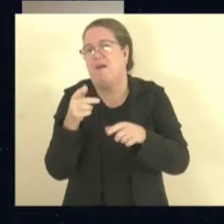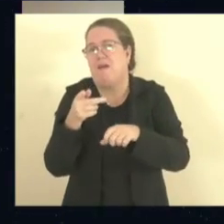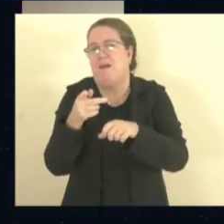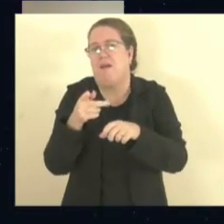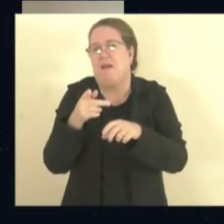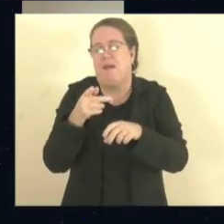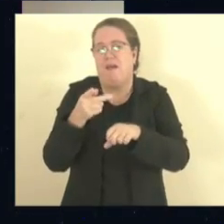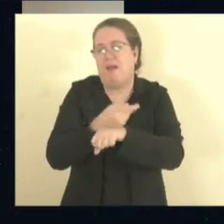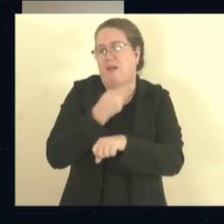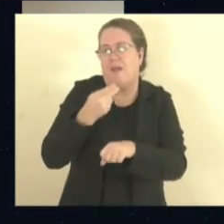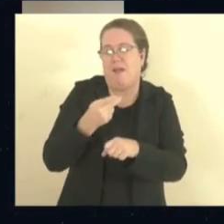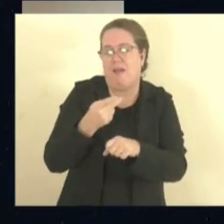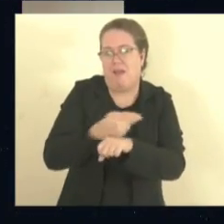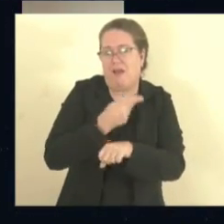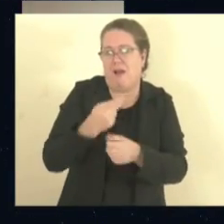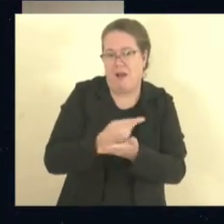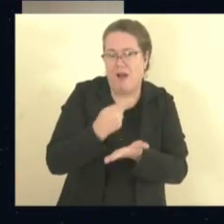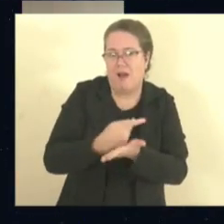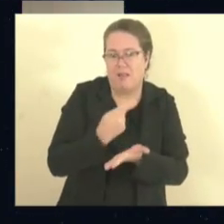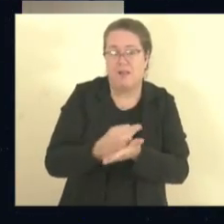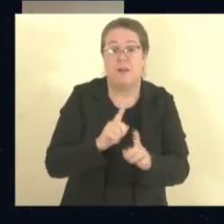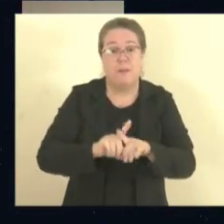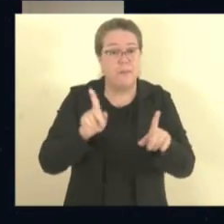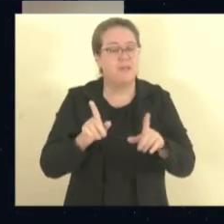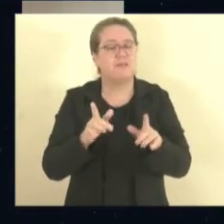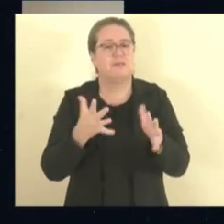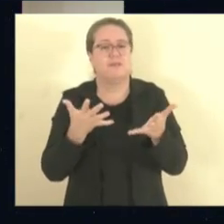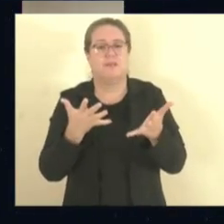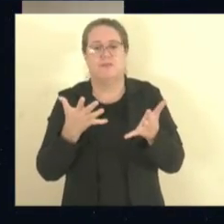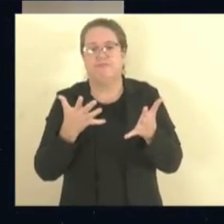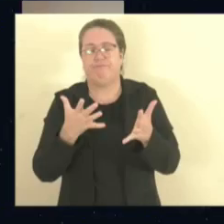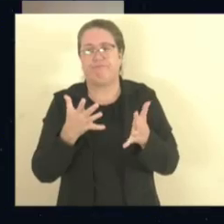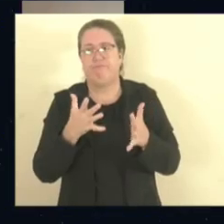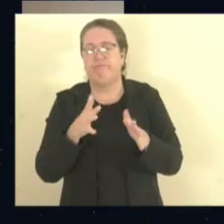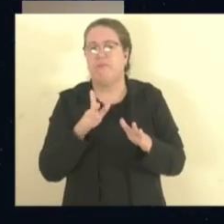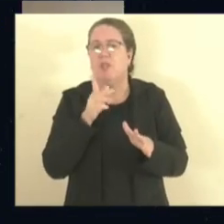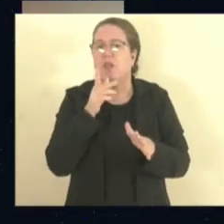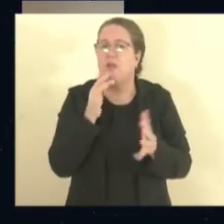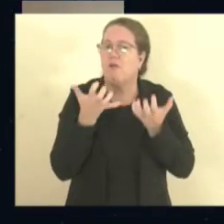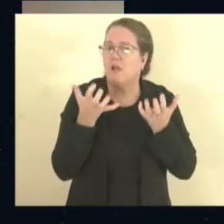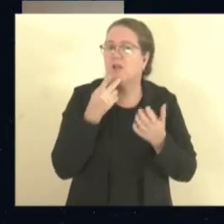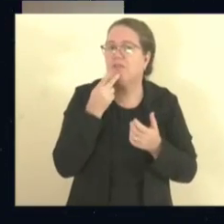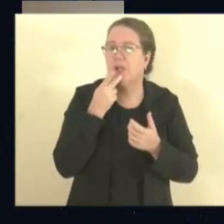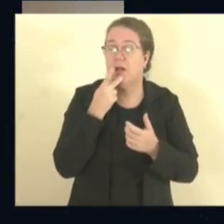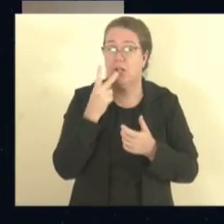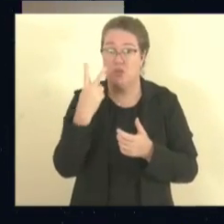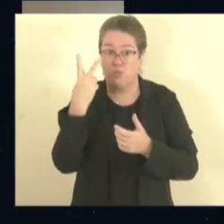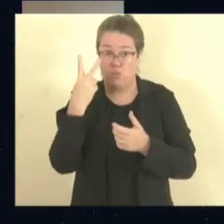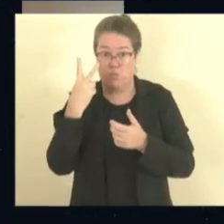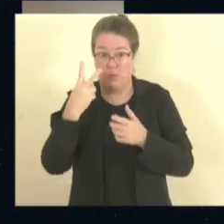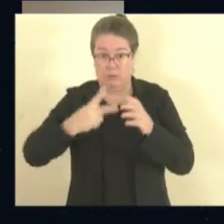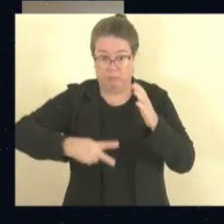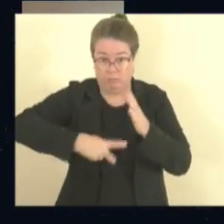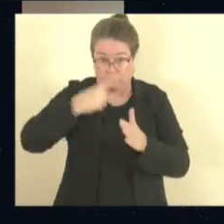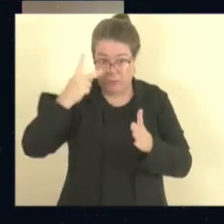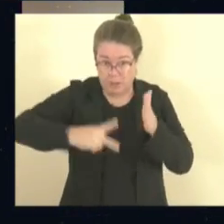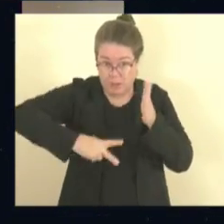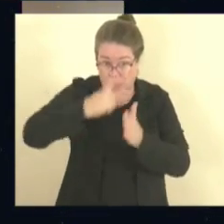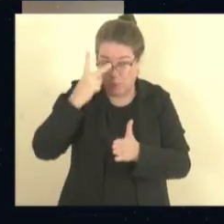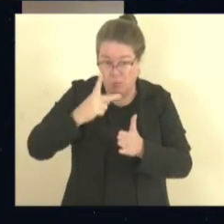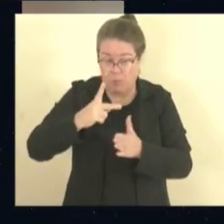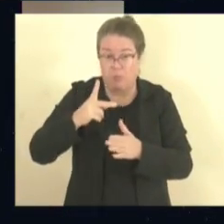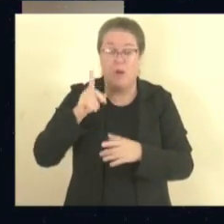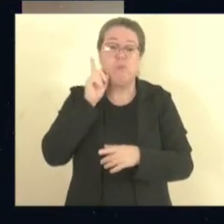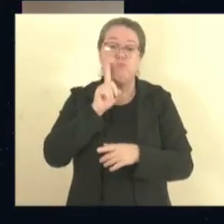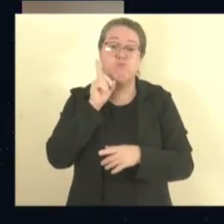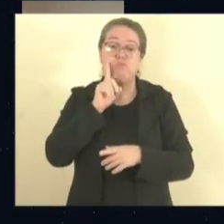também respondir ao Mazinho. Mazinho, as duas vezes que eu fui nos Estados Unidos receber prêmio, eu não perdi